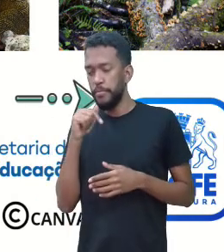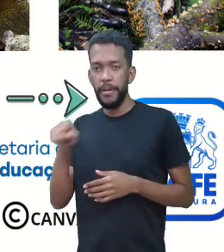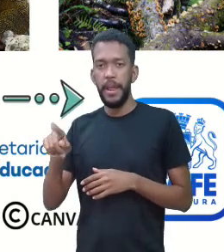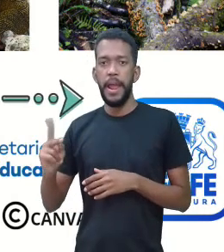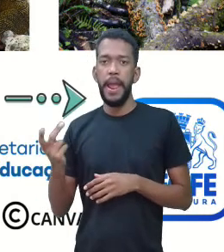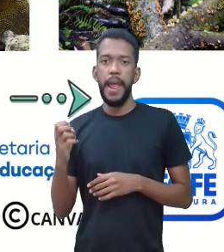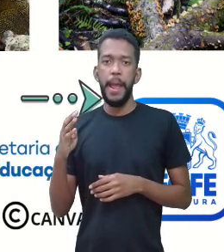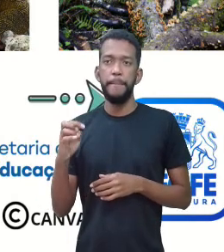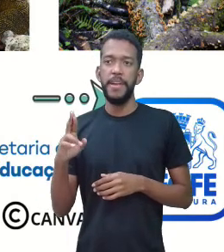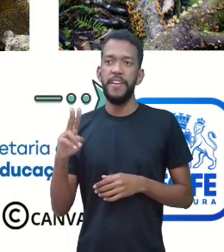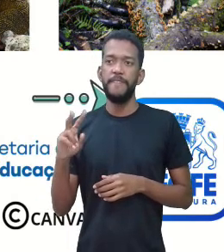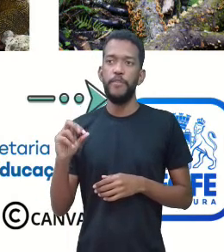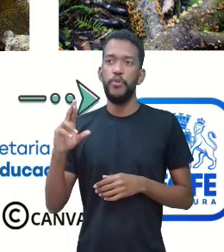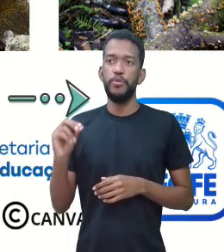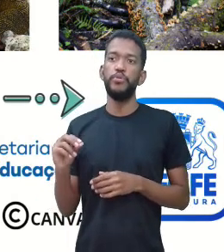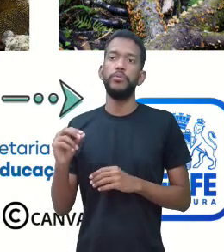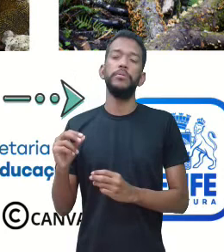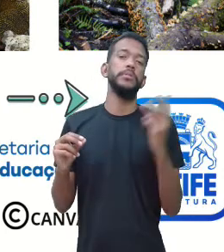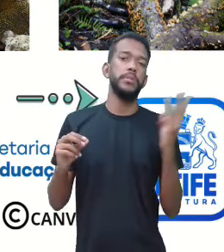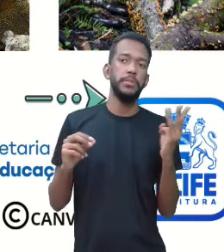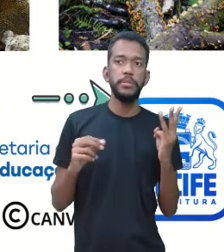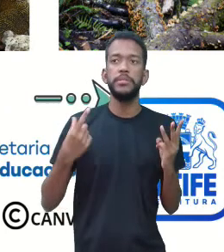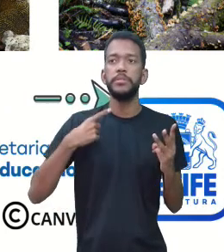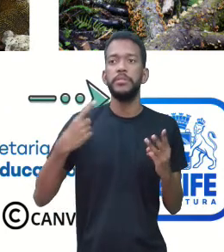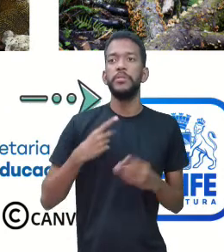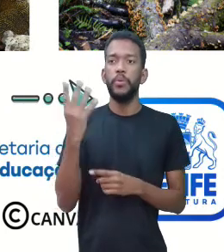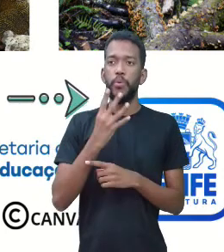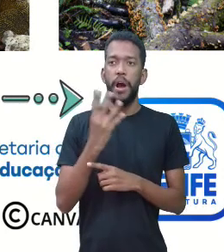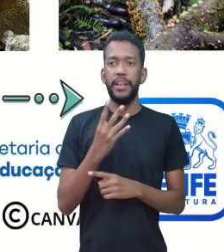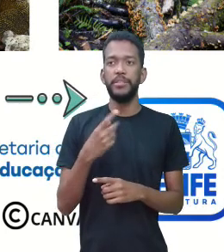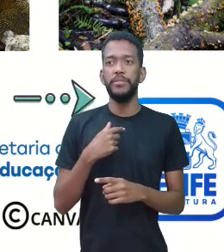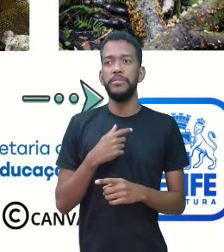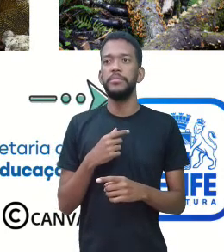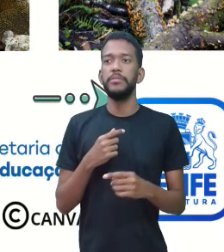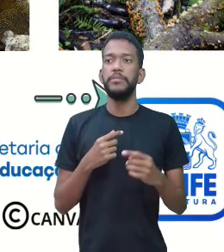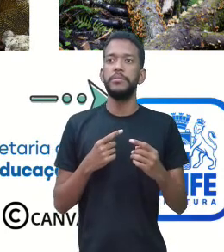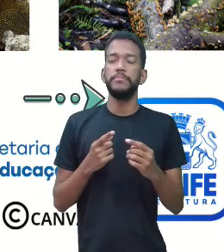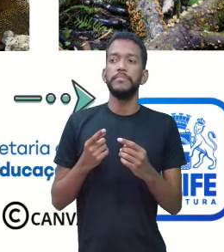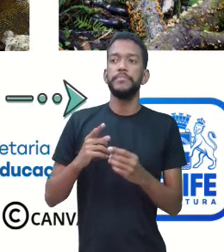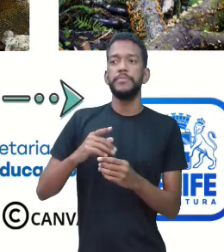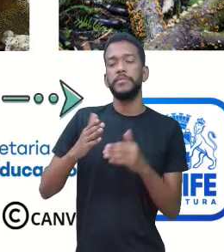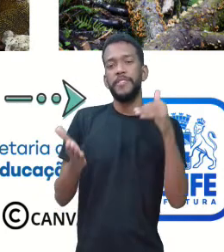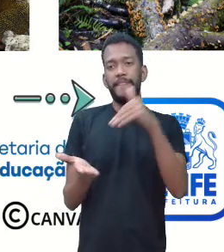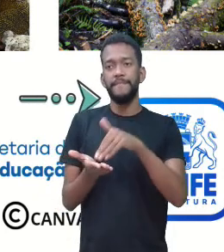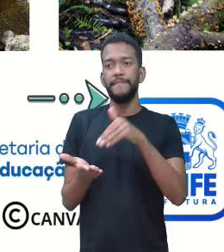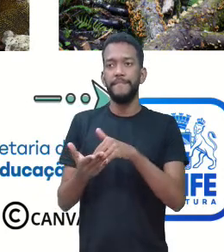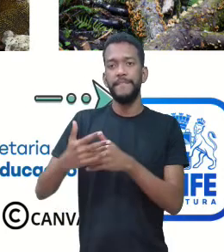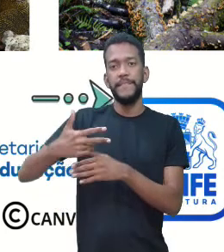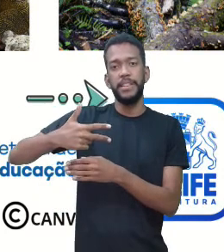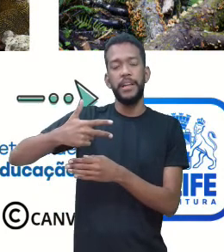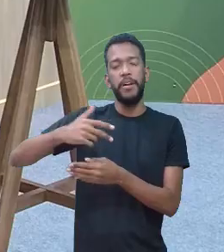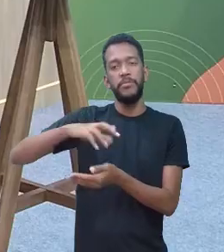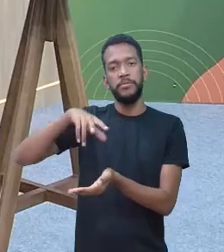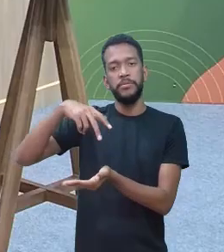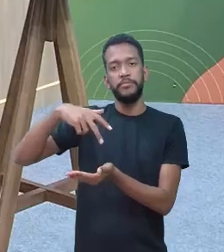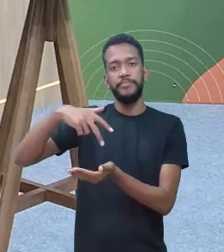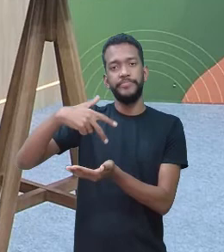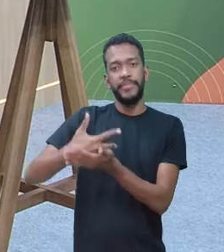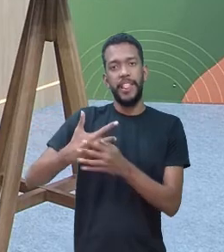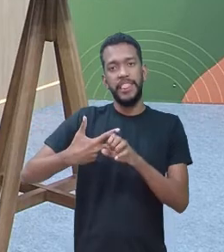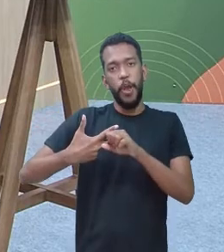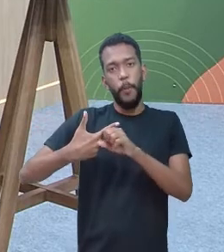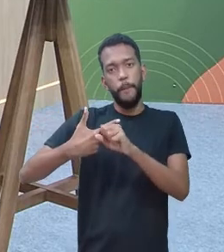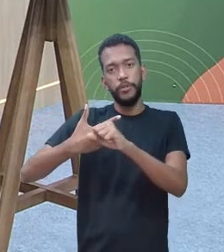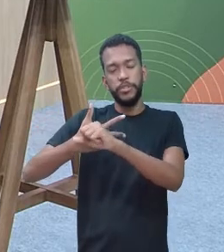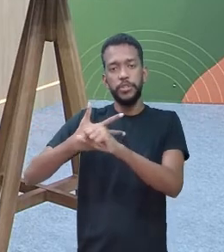no terceiro nível trófico. O quarto nível trófico e o decompositor, neste caso, ele é o quinto, mas ele vai estar sempre no